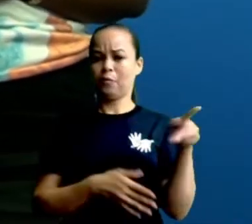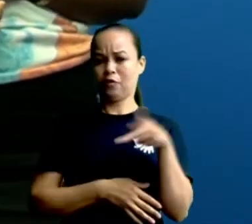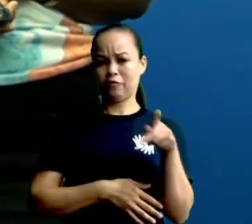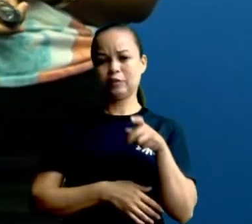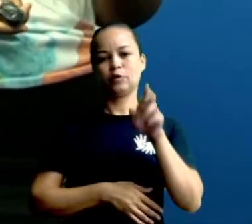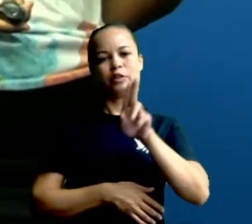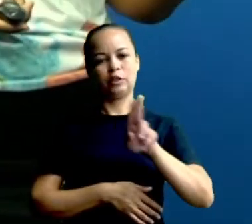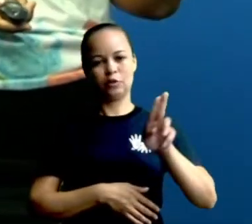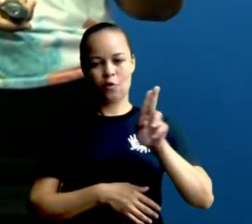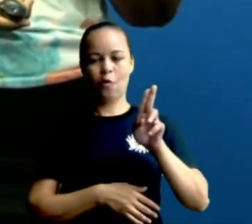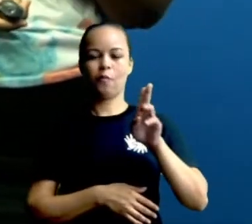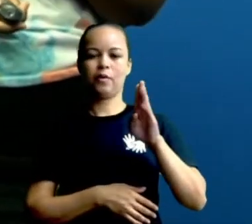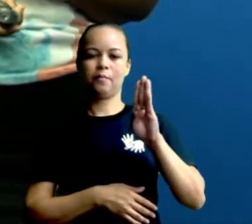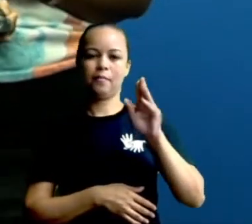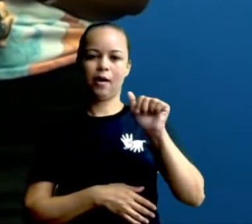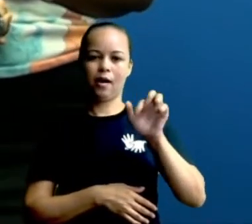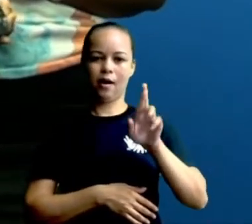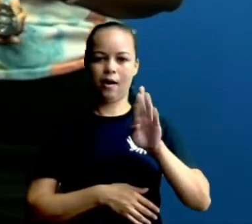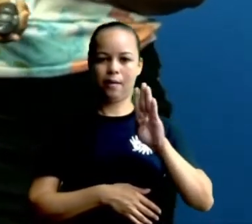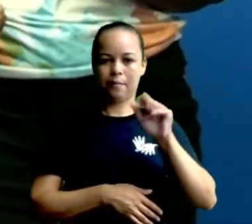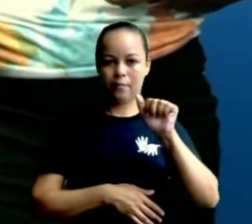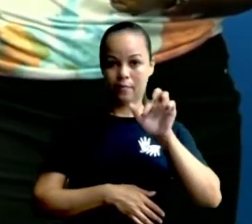professora Bárbara. Vamos lá?